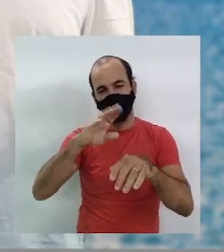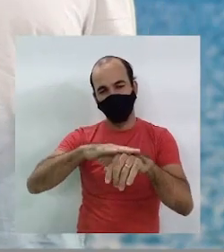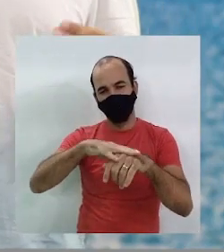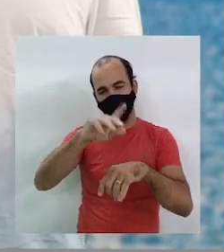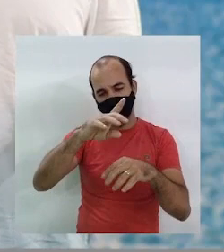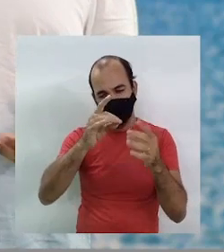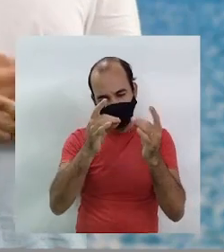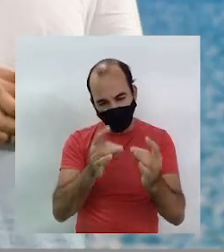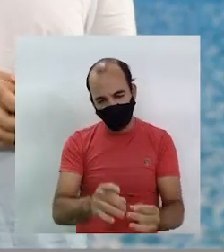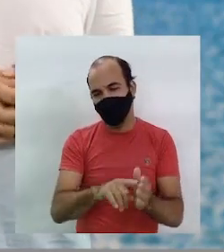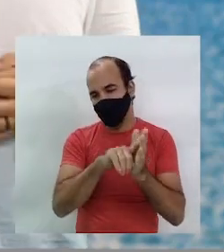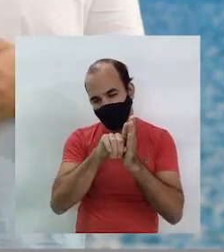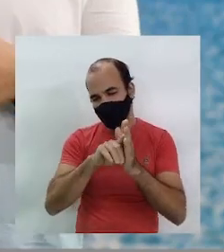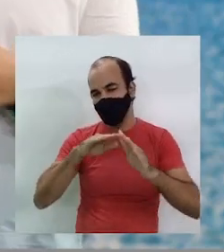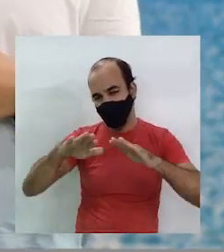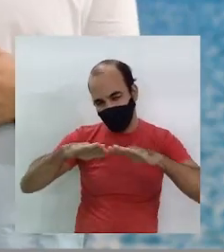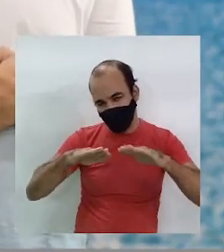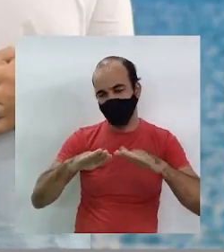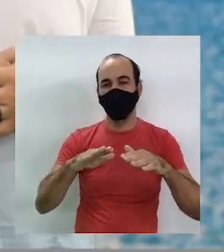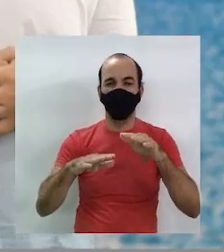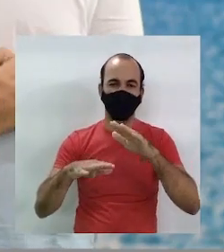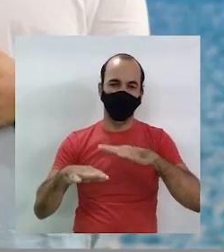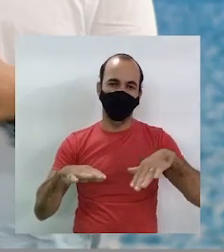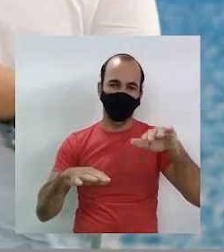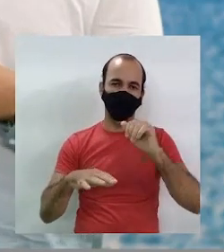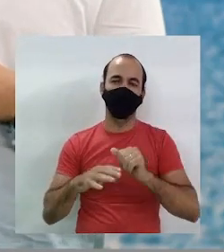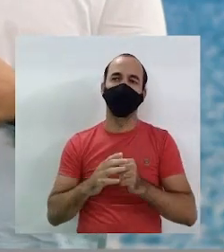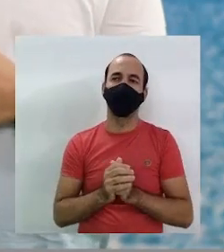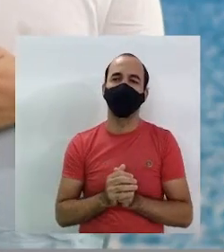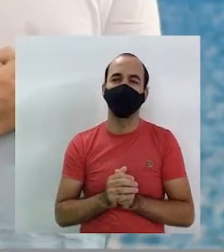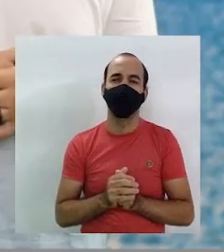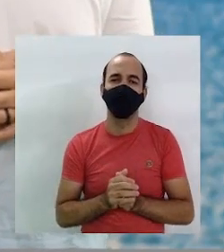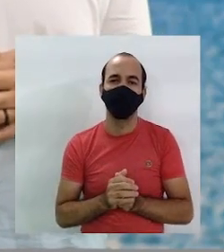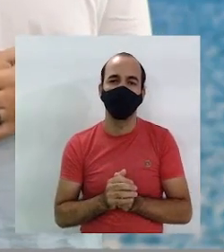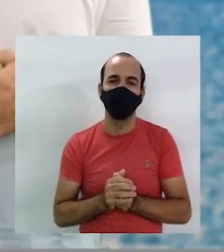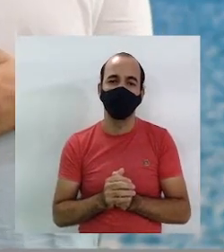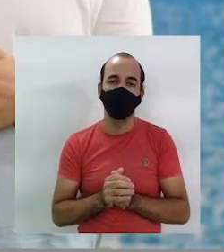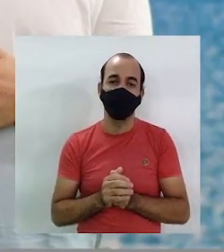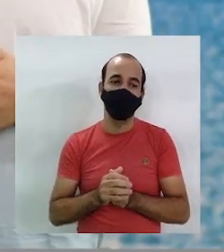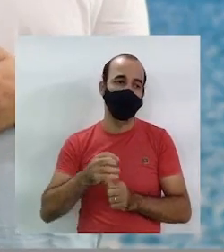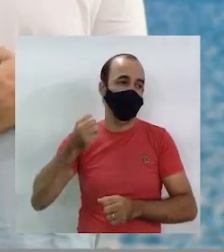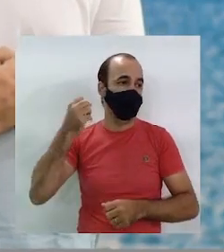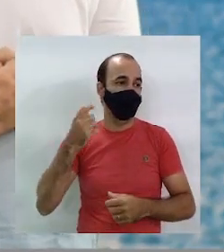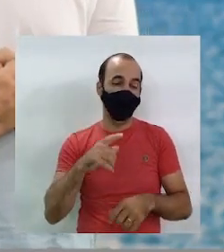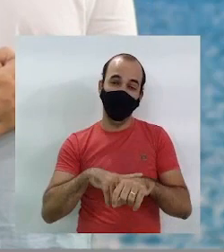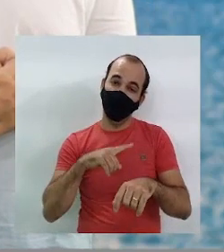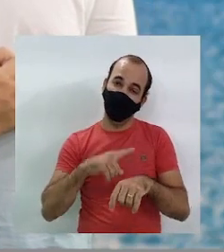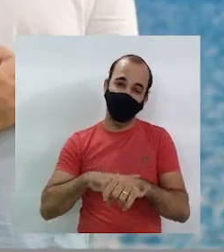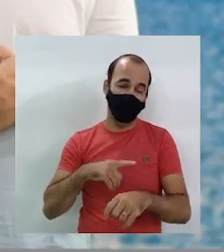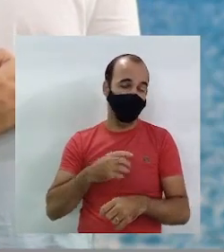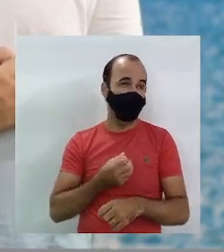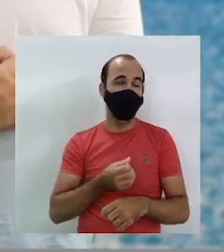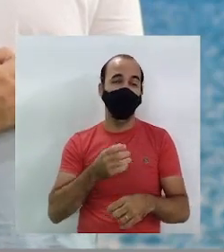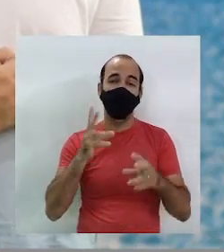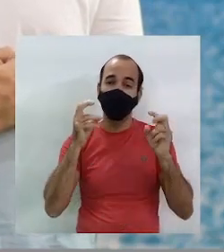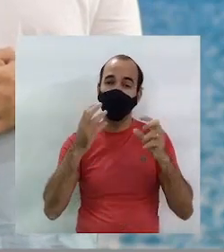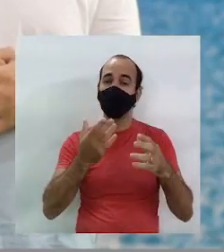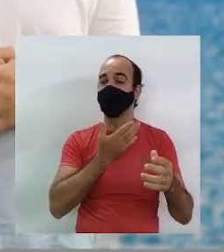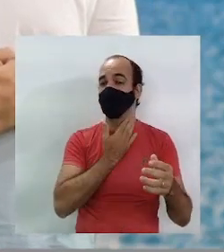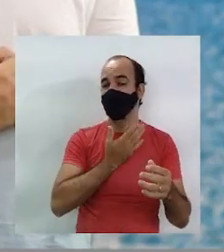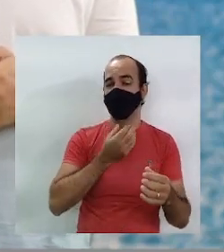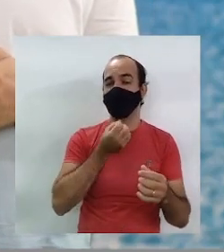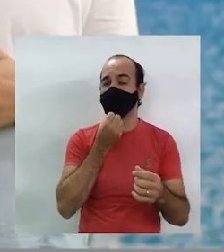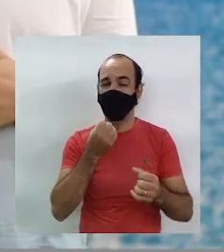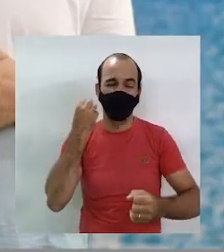um pouco mais sobre esse movimento armorial. Professor, justamente a gente poderia resumir essa conversa de hoje, foi sobre